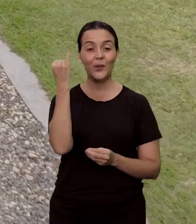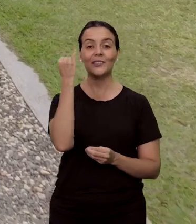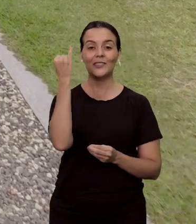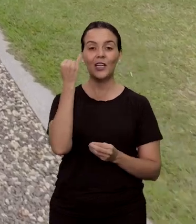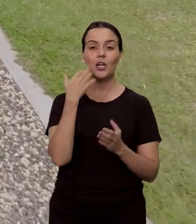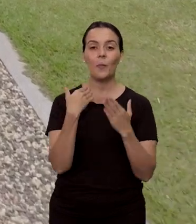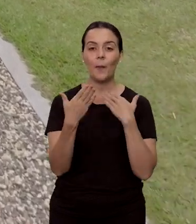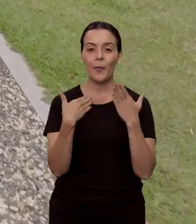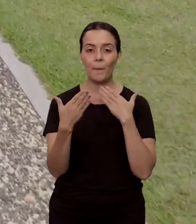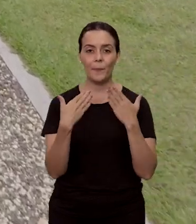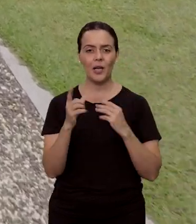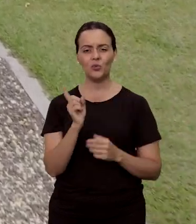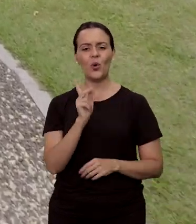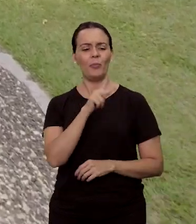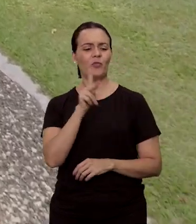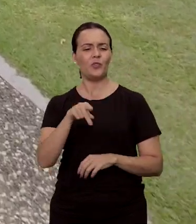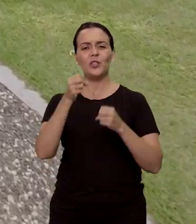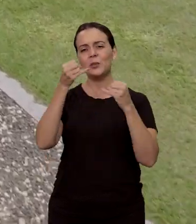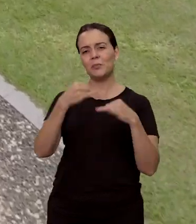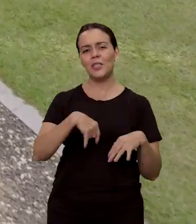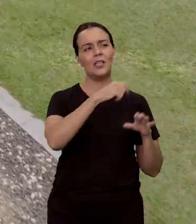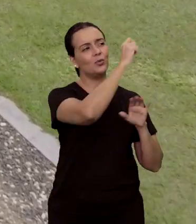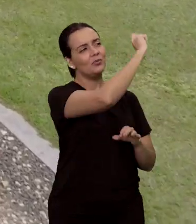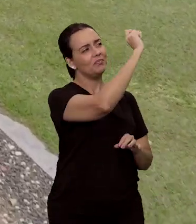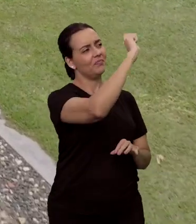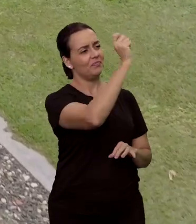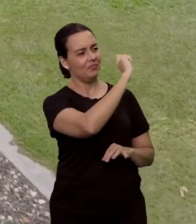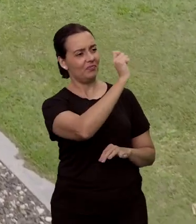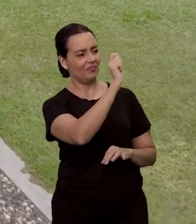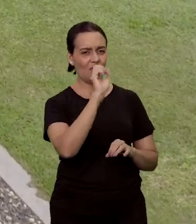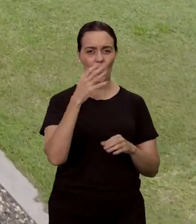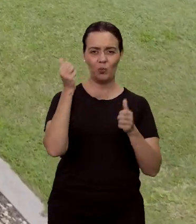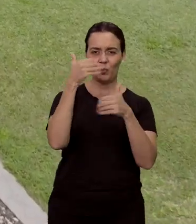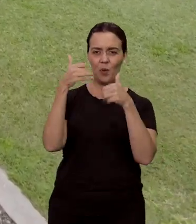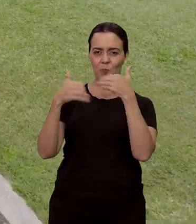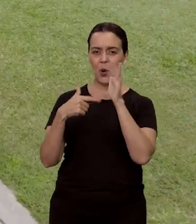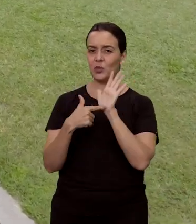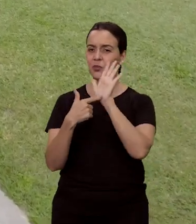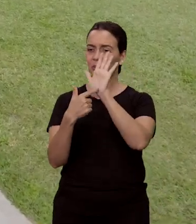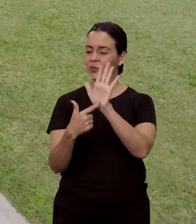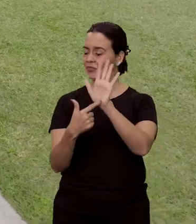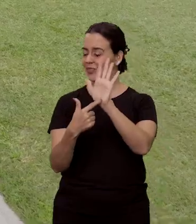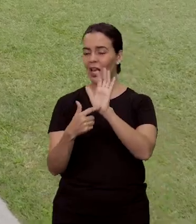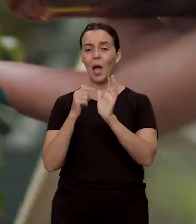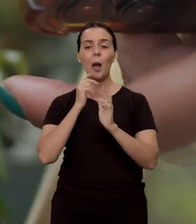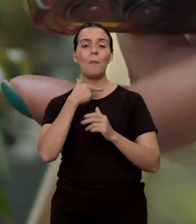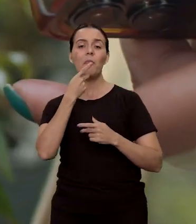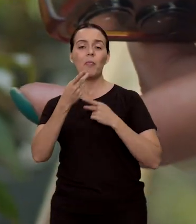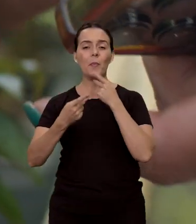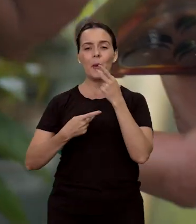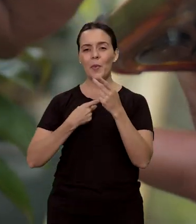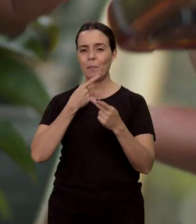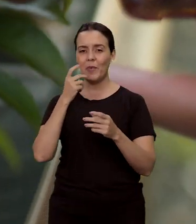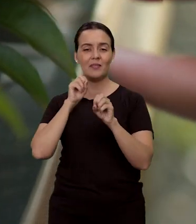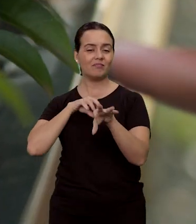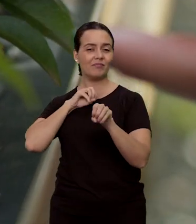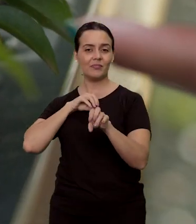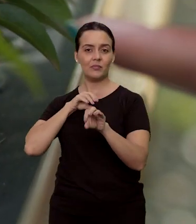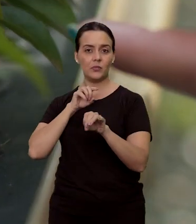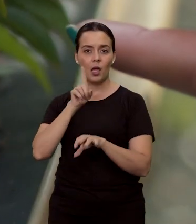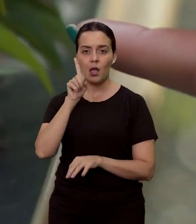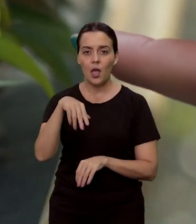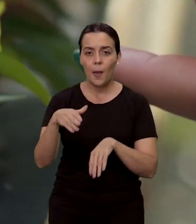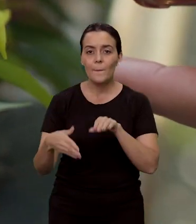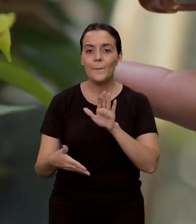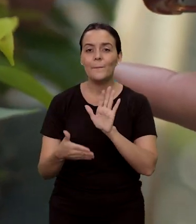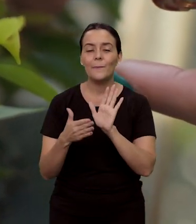aqui, não é uma professora explicando no quadro negro ou no PowerPoint, se for o caso. É a criança